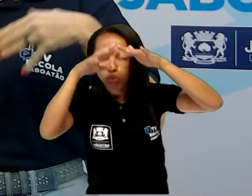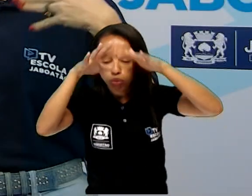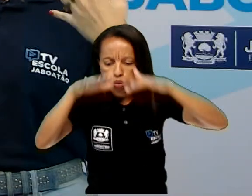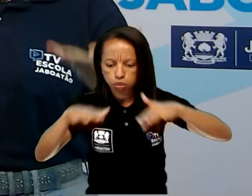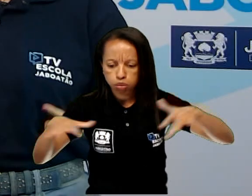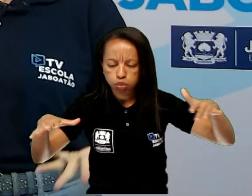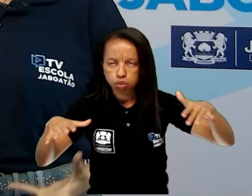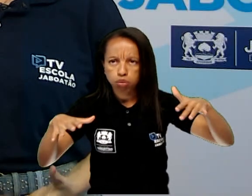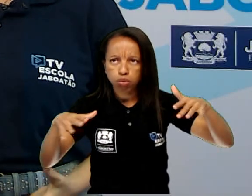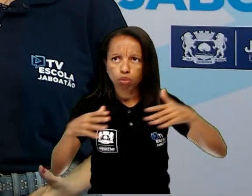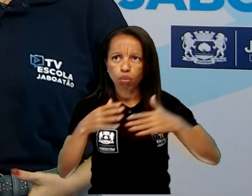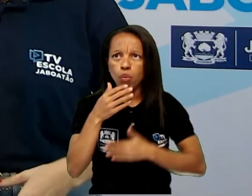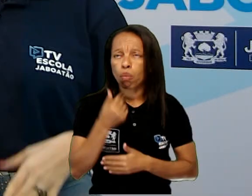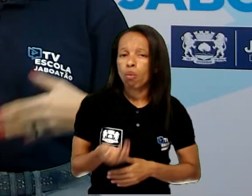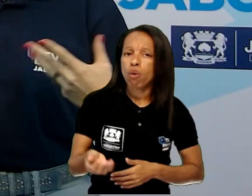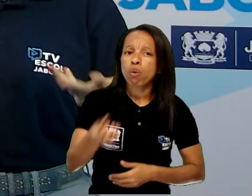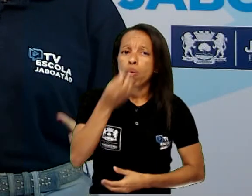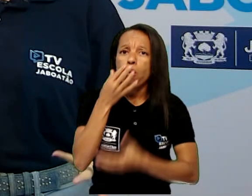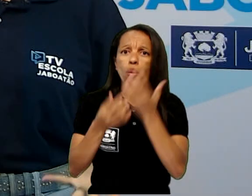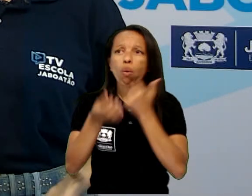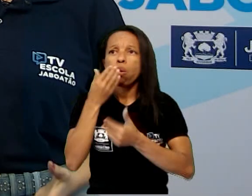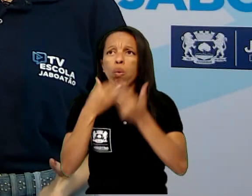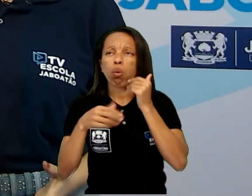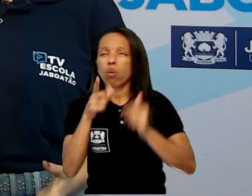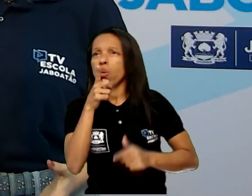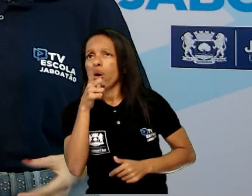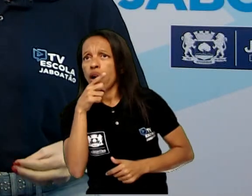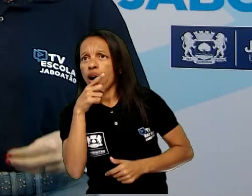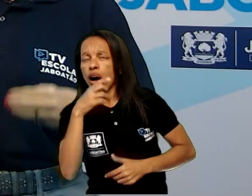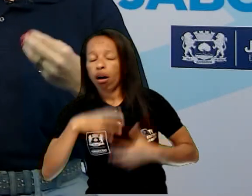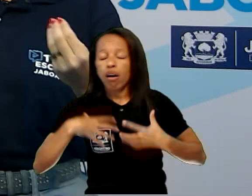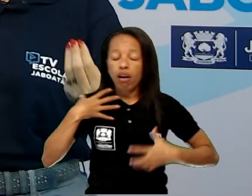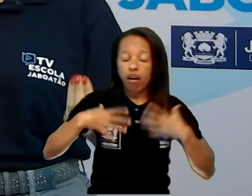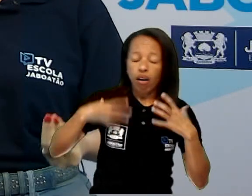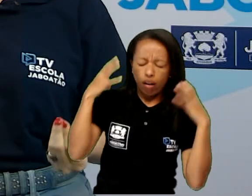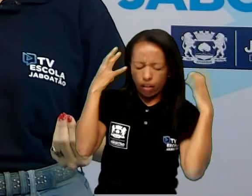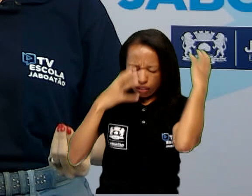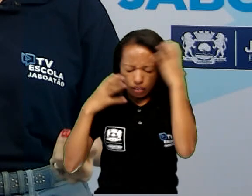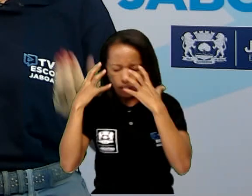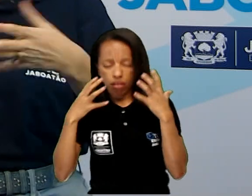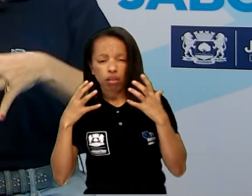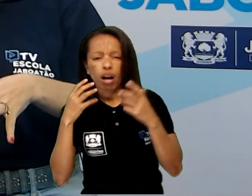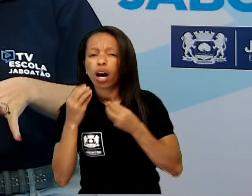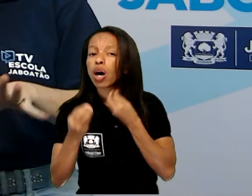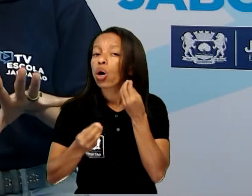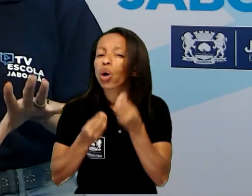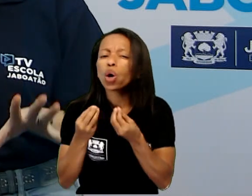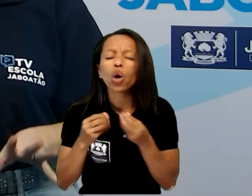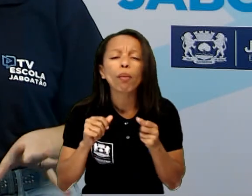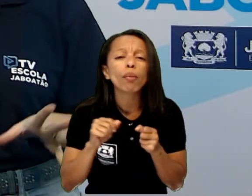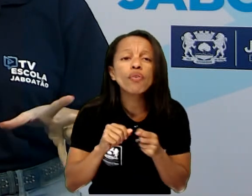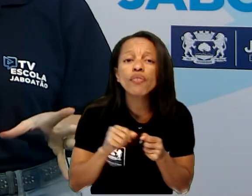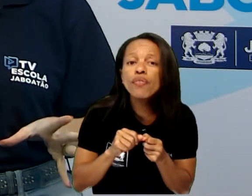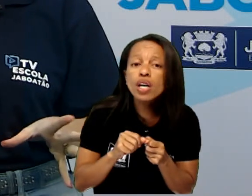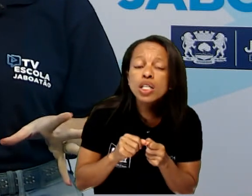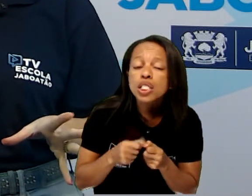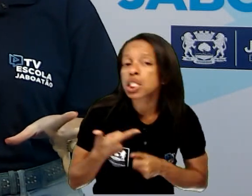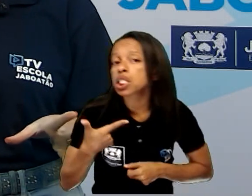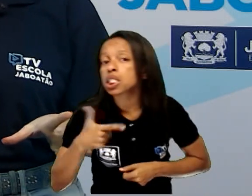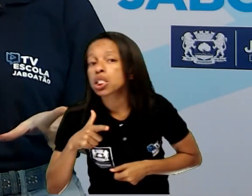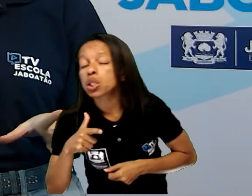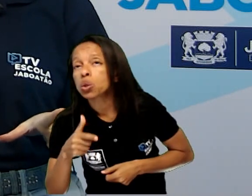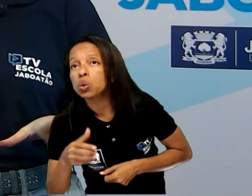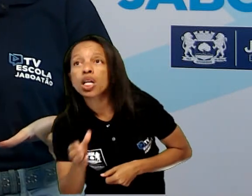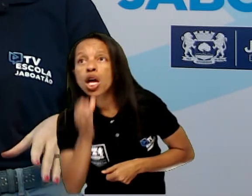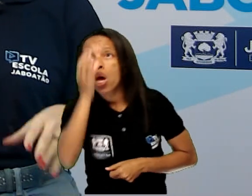seja, engolir muita água, ficar desesperado, né? Como é que a gente deve agir? Principalmente quando não tem um bombeiro, uma pessoa especializada